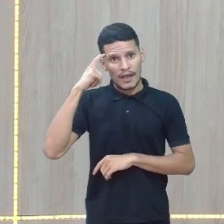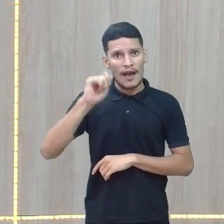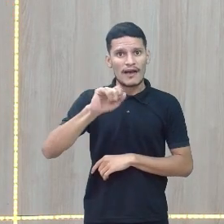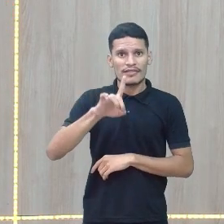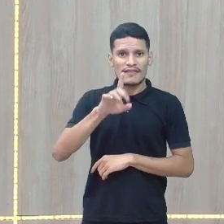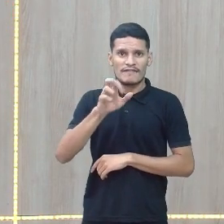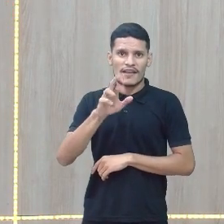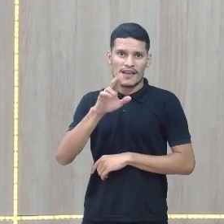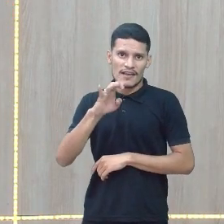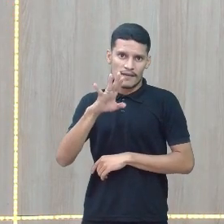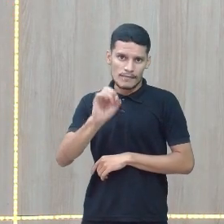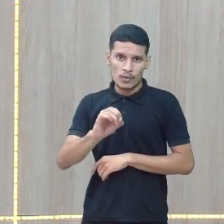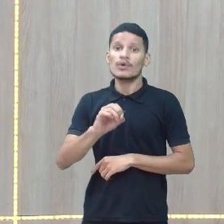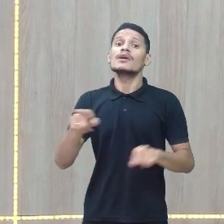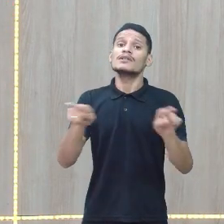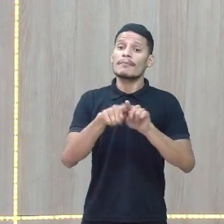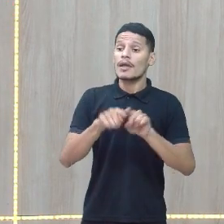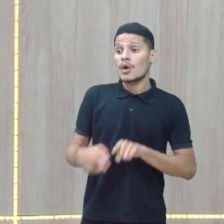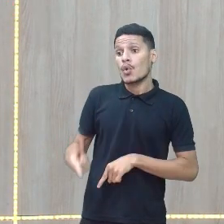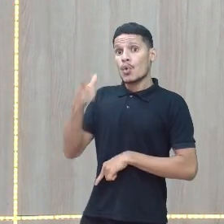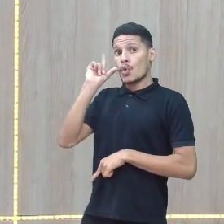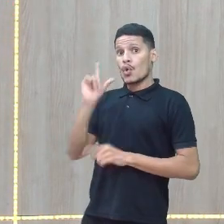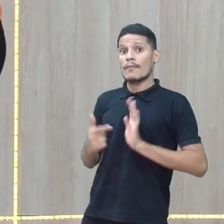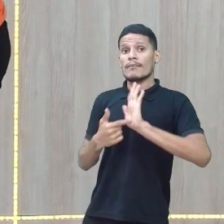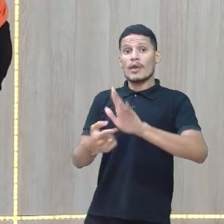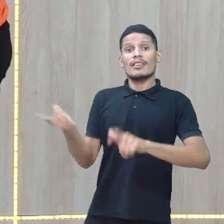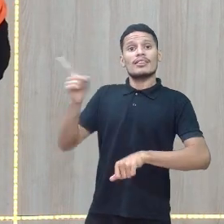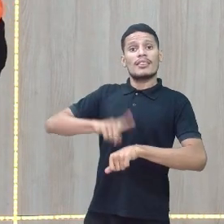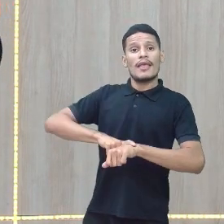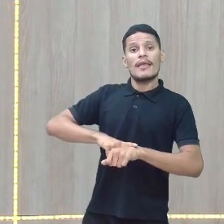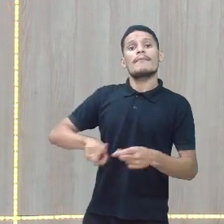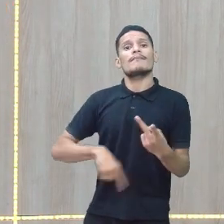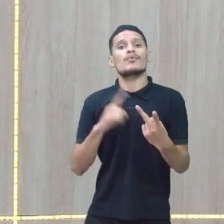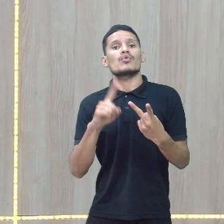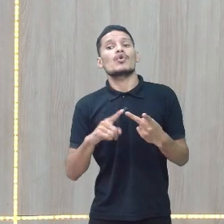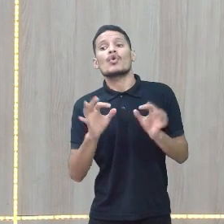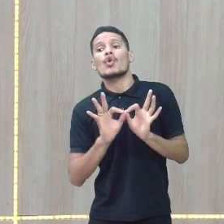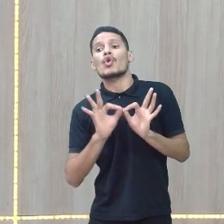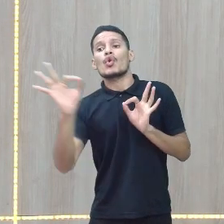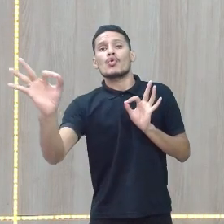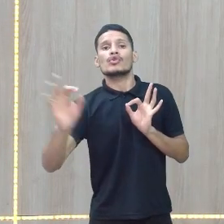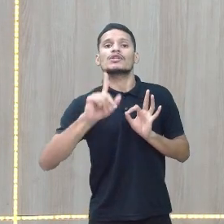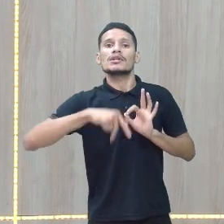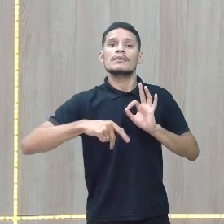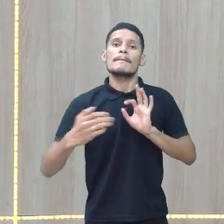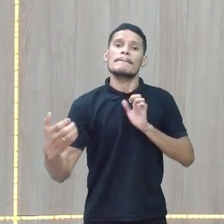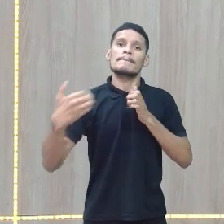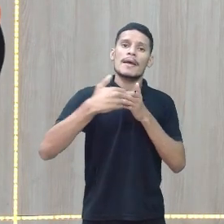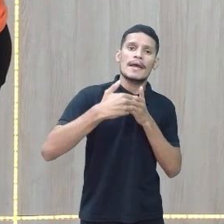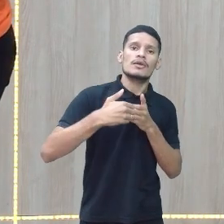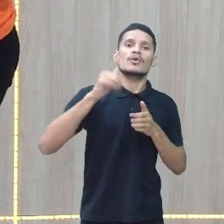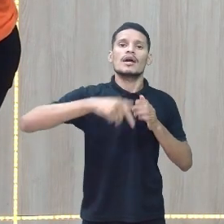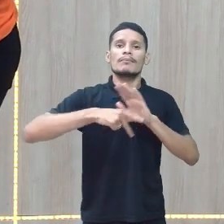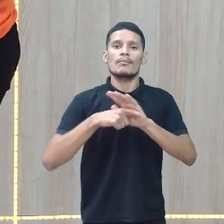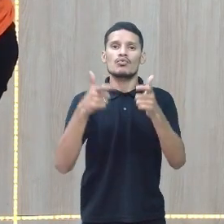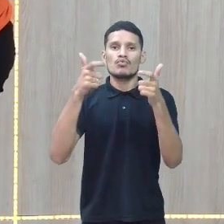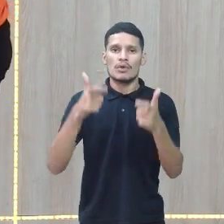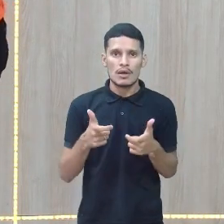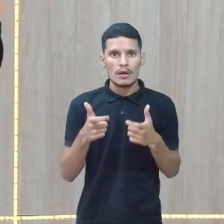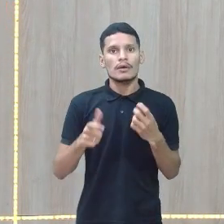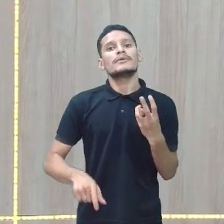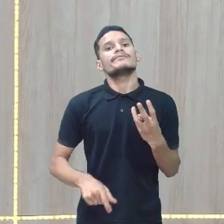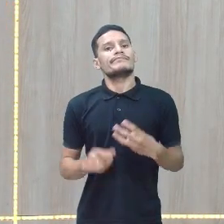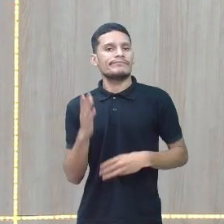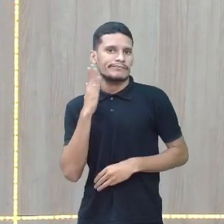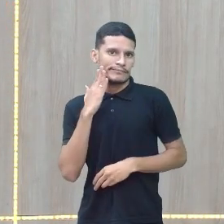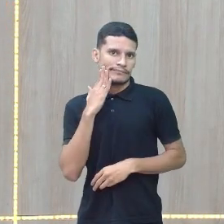Como ontem representa tempo, não é? Quando longe, perto representa lugar,